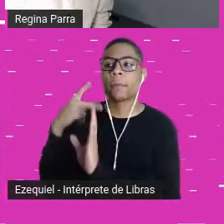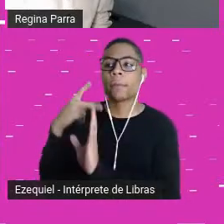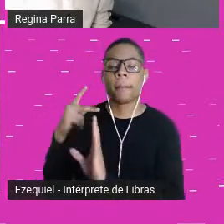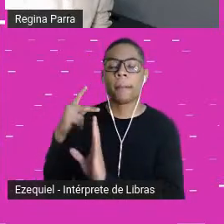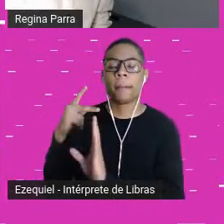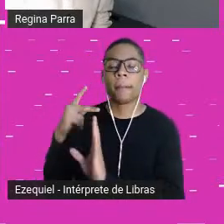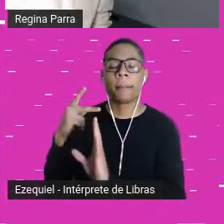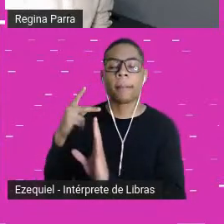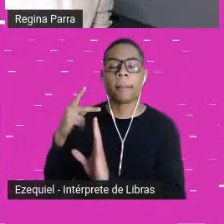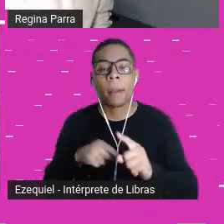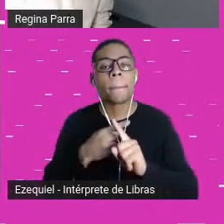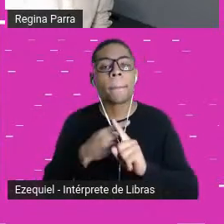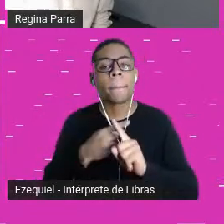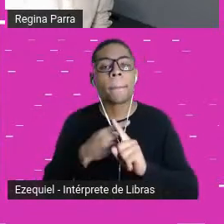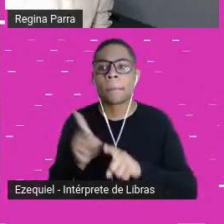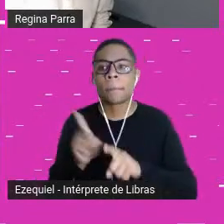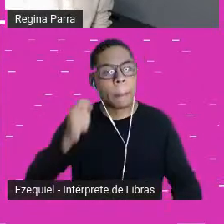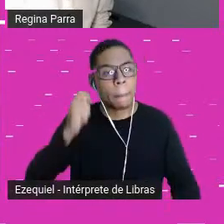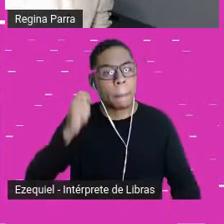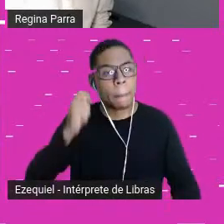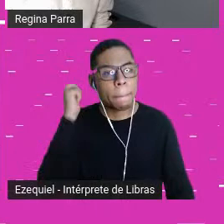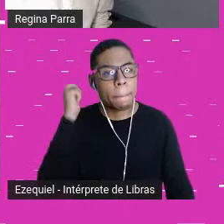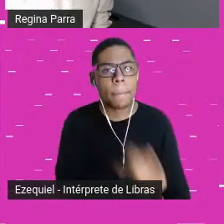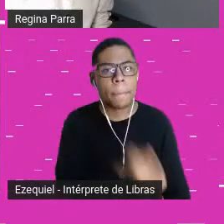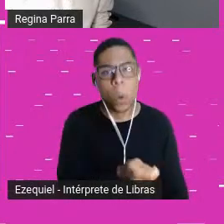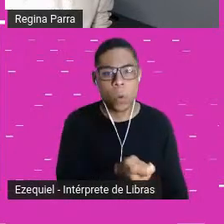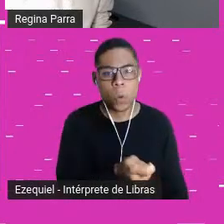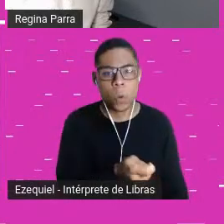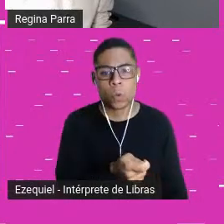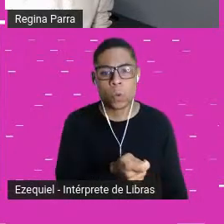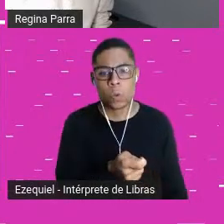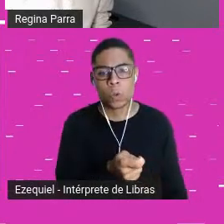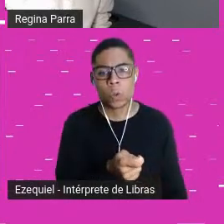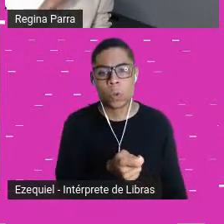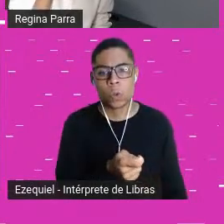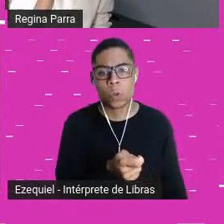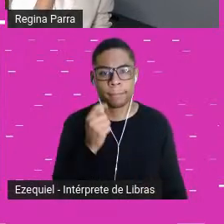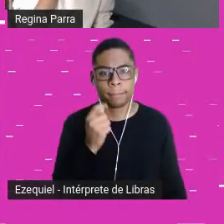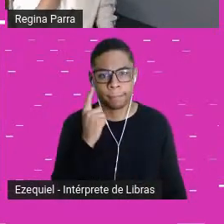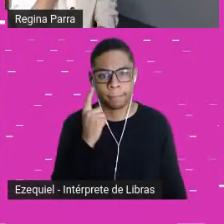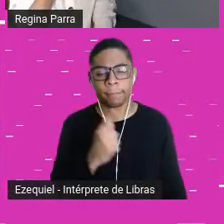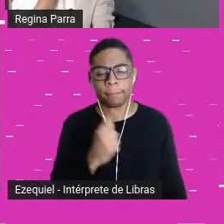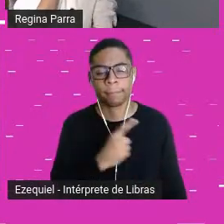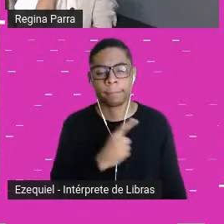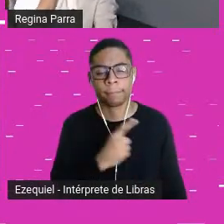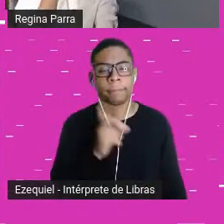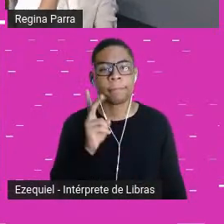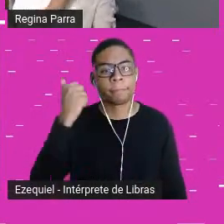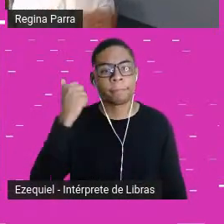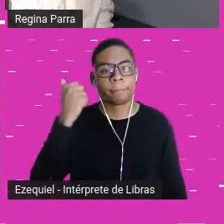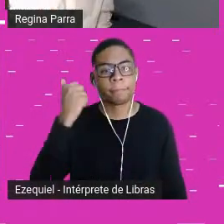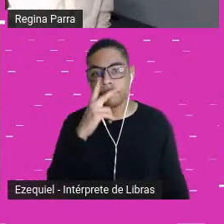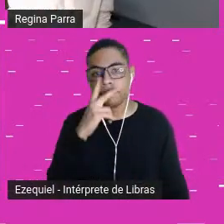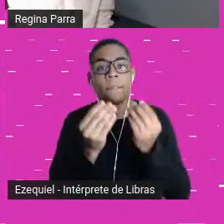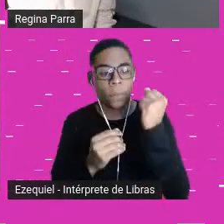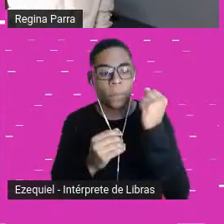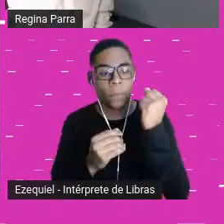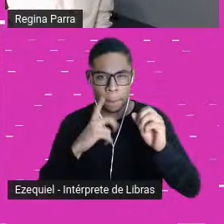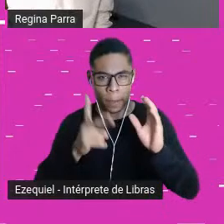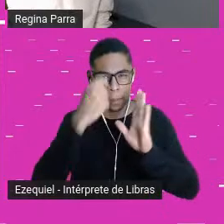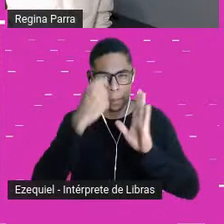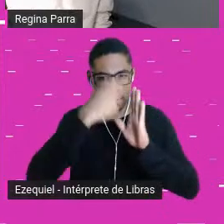né? Acho que tem uma fala que, para mim, é muito forte no texto, que a ira é a minha